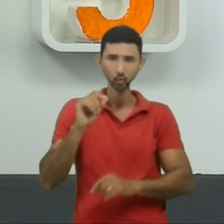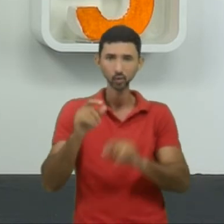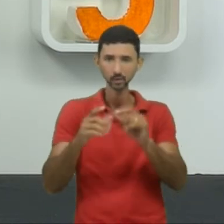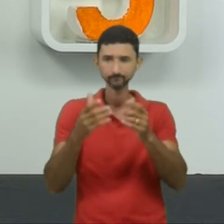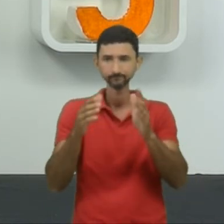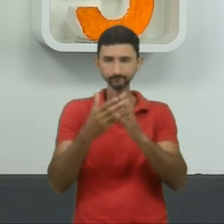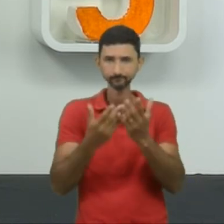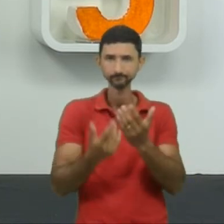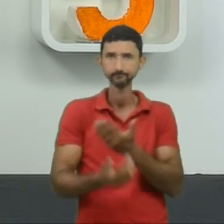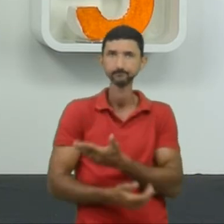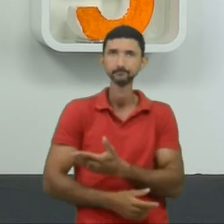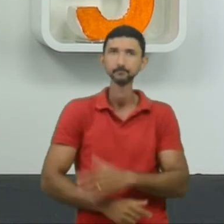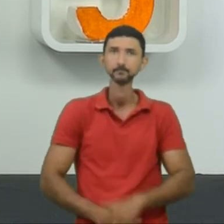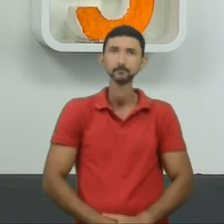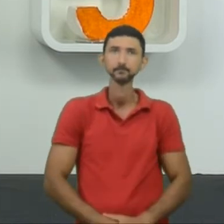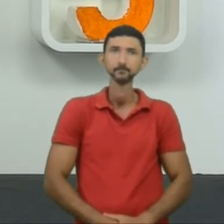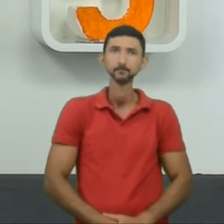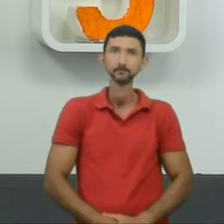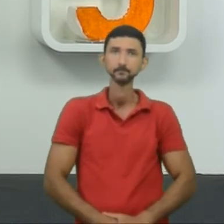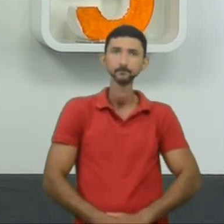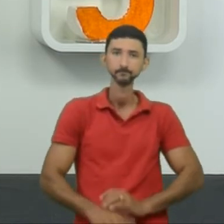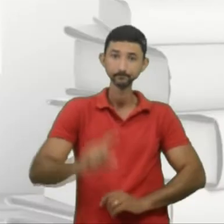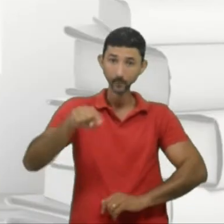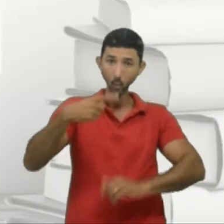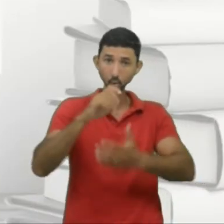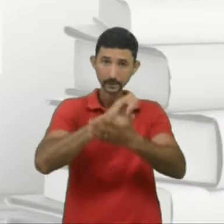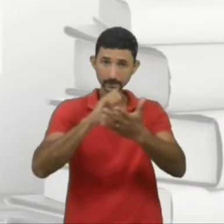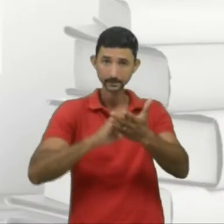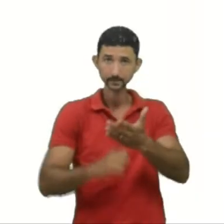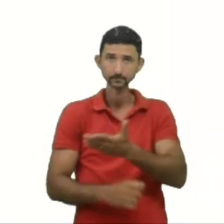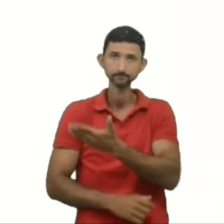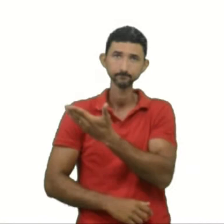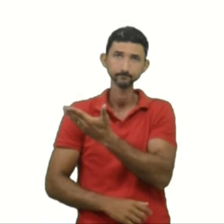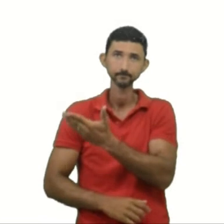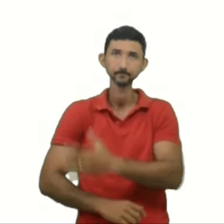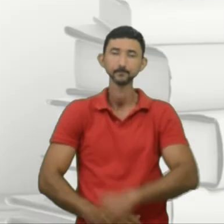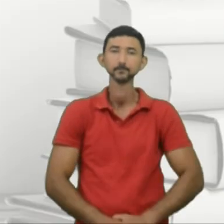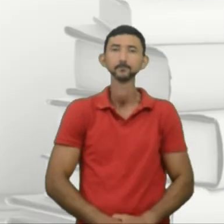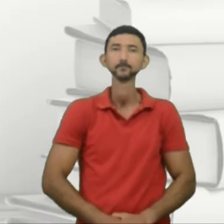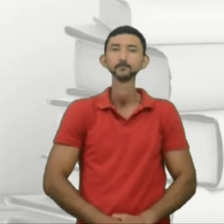nessa questão. Vamos a uma próxima questão.